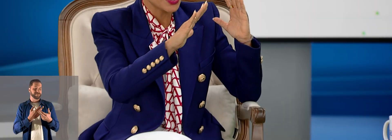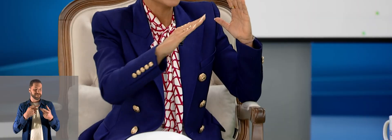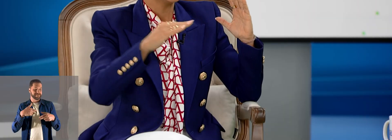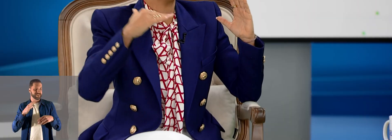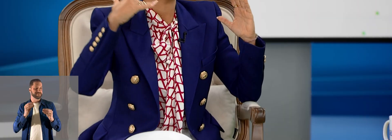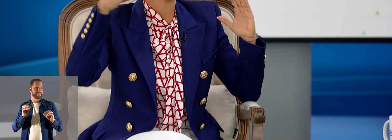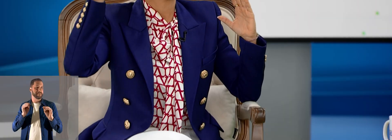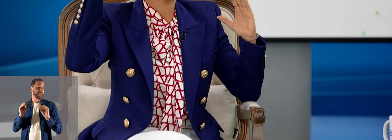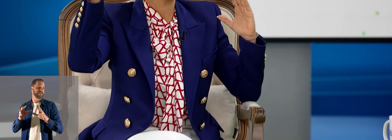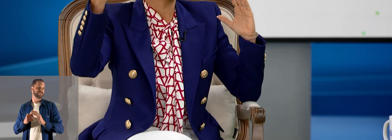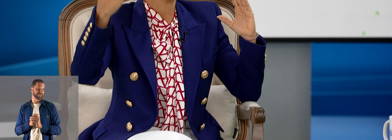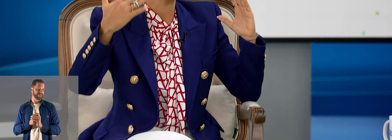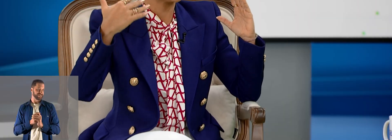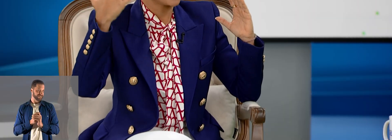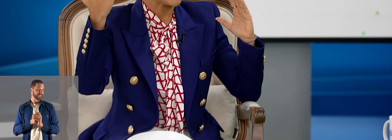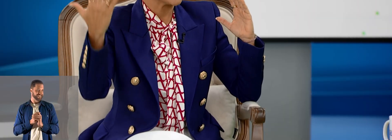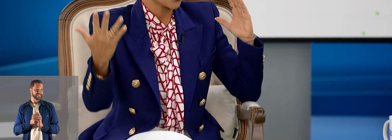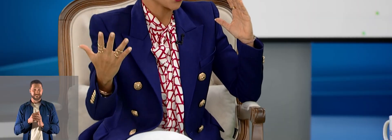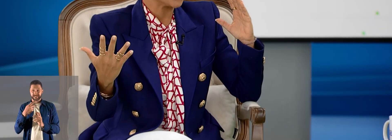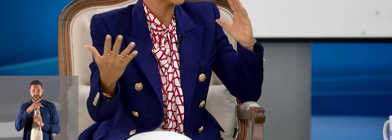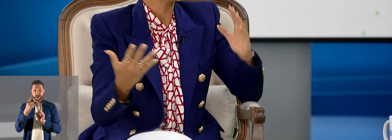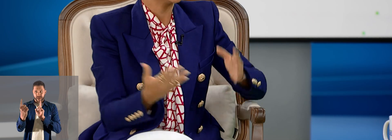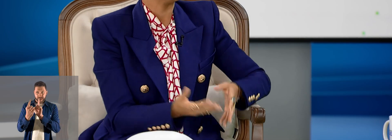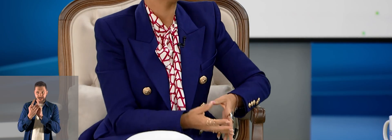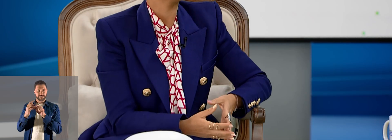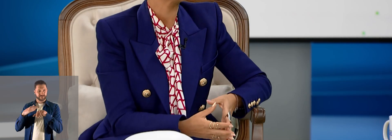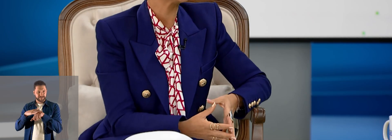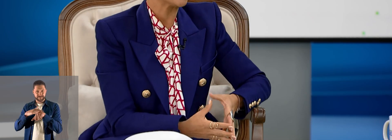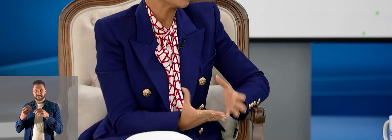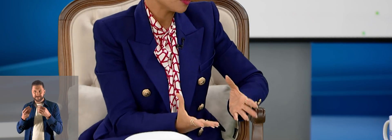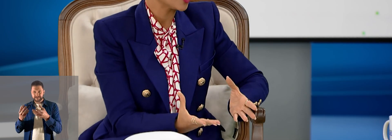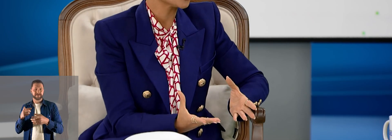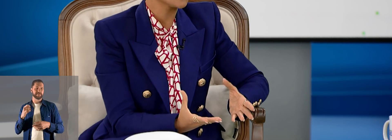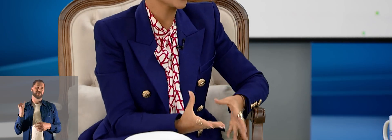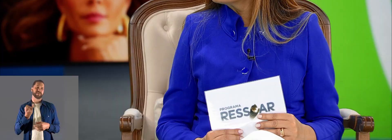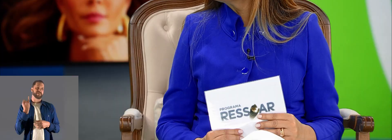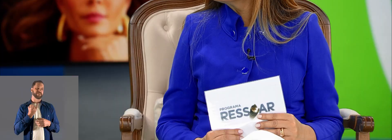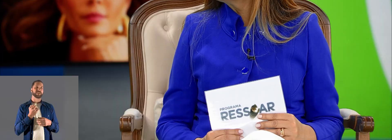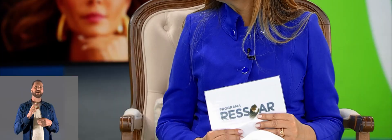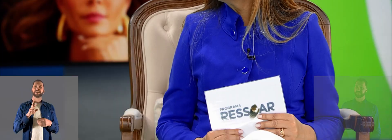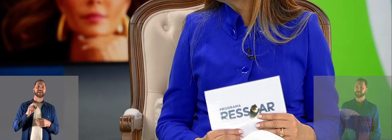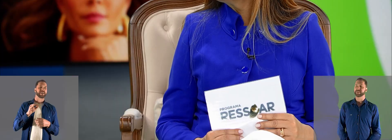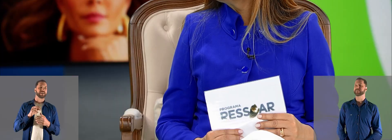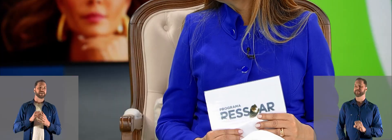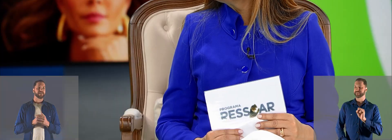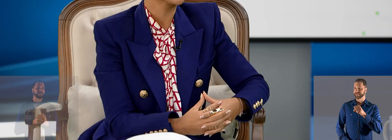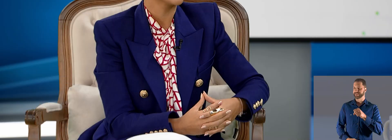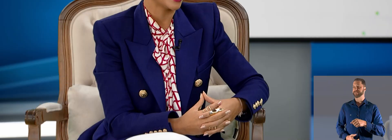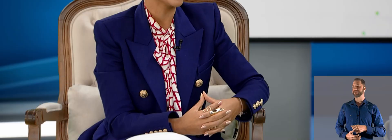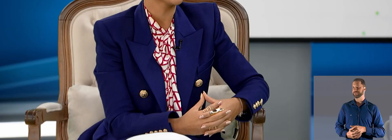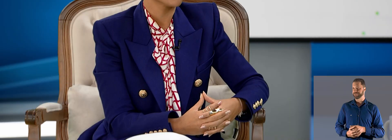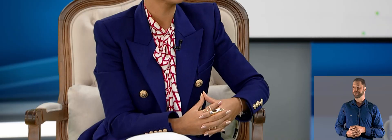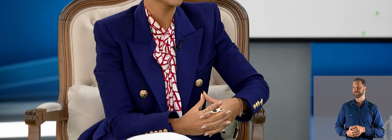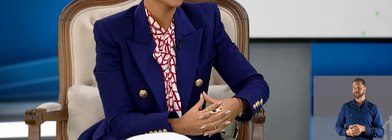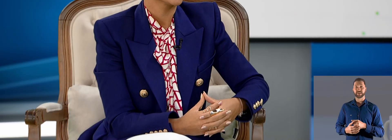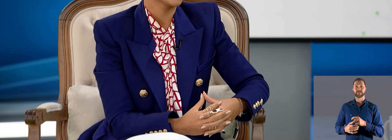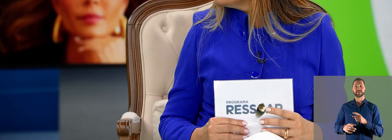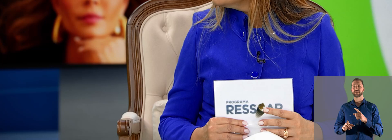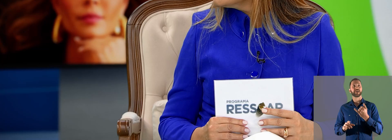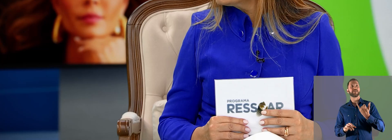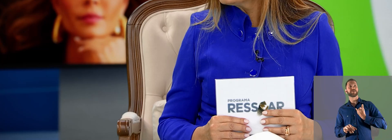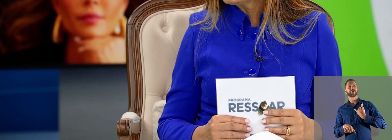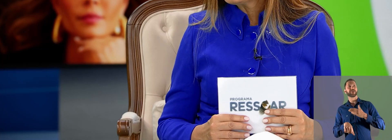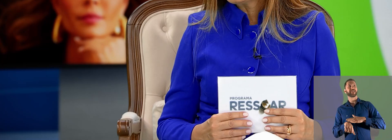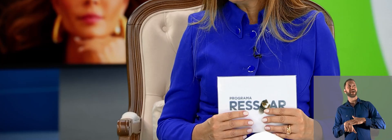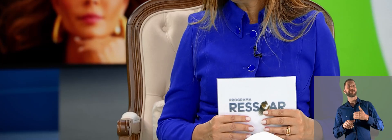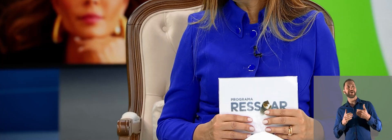tá esperando e deixar algo mais mágico então é muito importante você conhecer o seu cliente né a